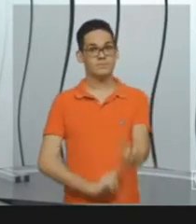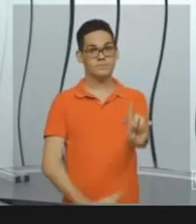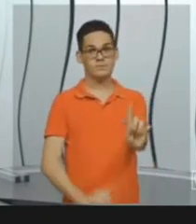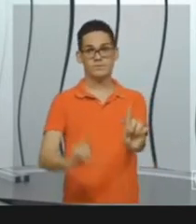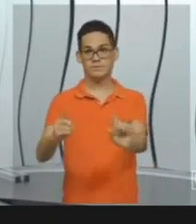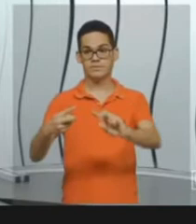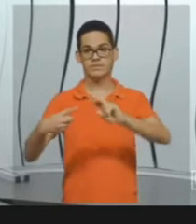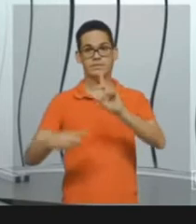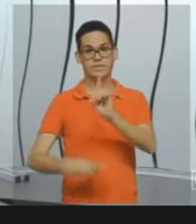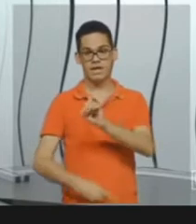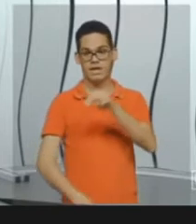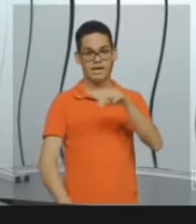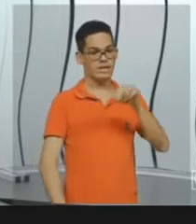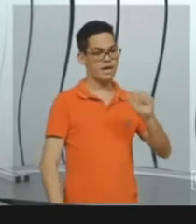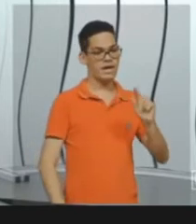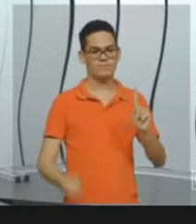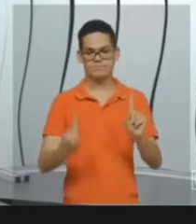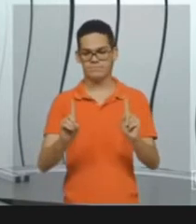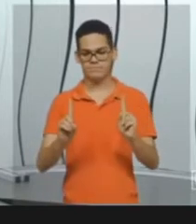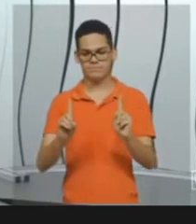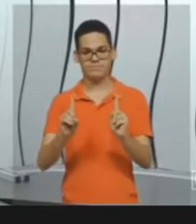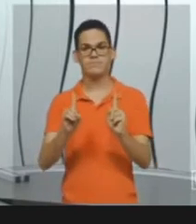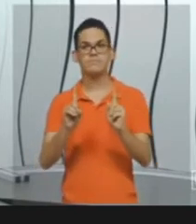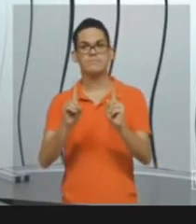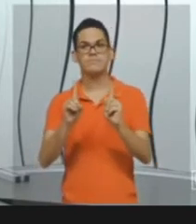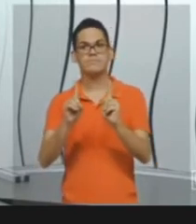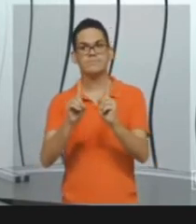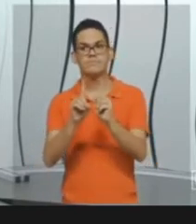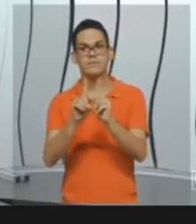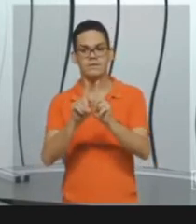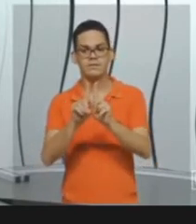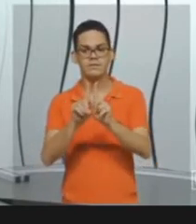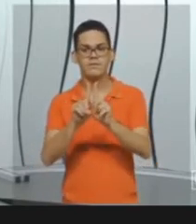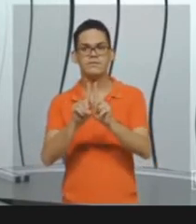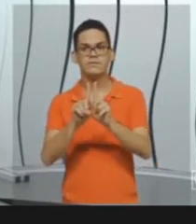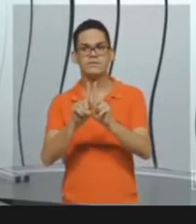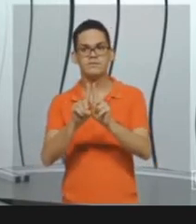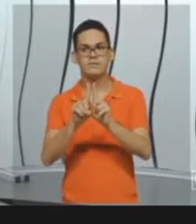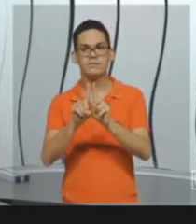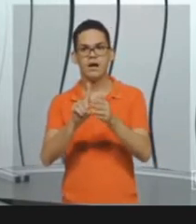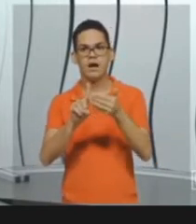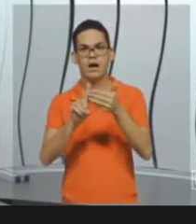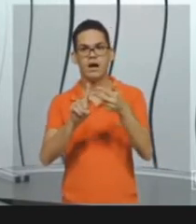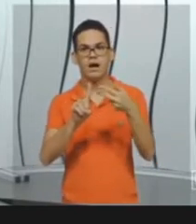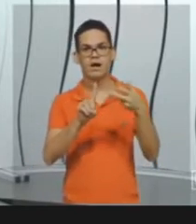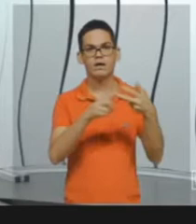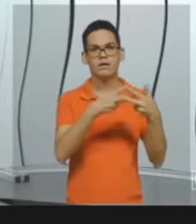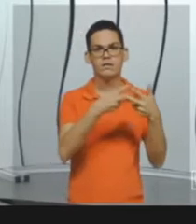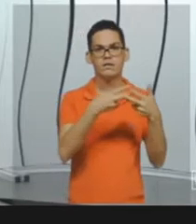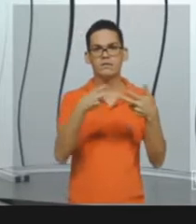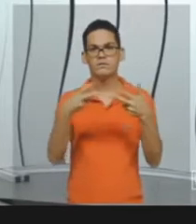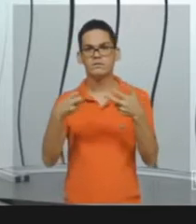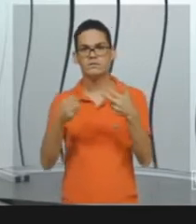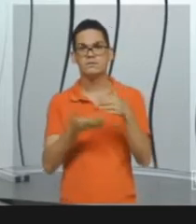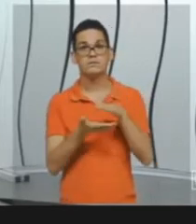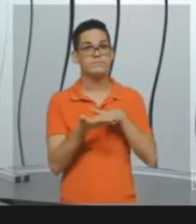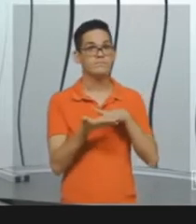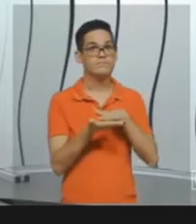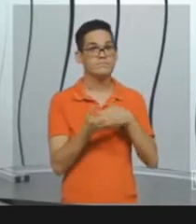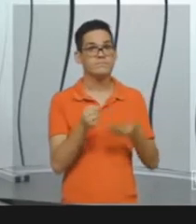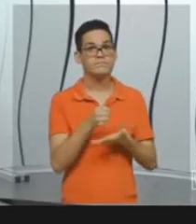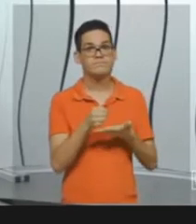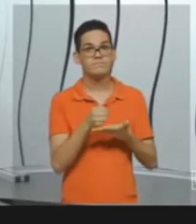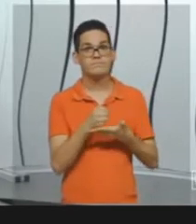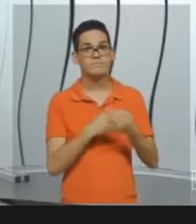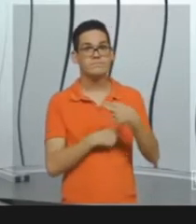DNA e elas estão ligadas uma na outra através dessas bases nitrogenadas. É importante destacar aqui o